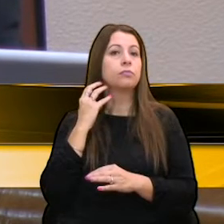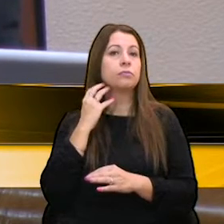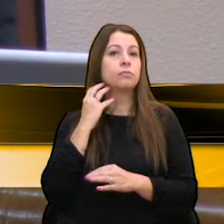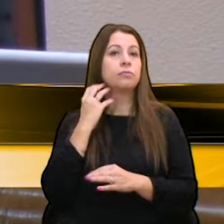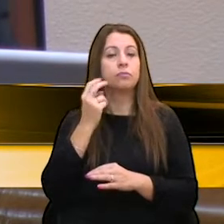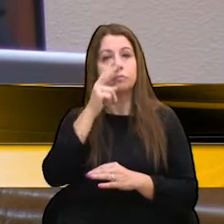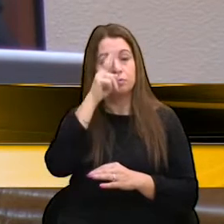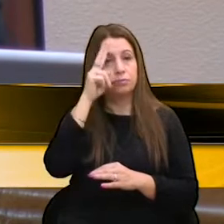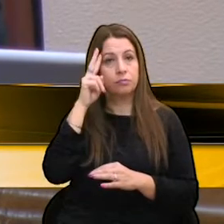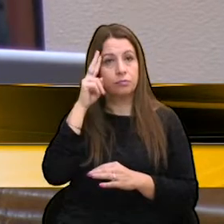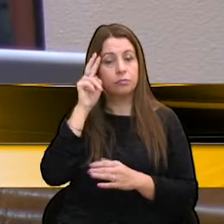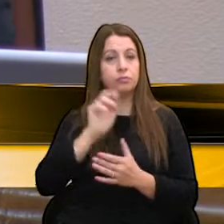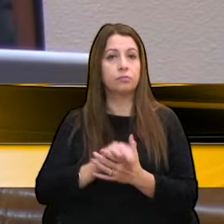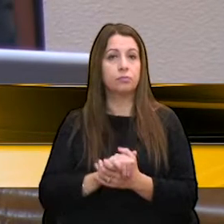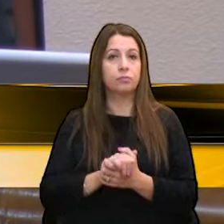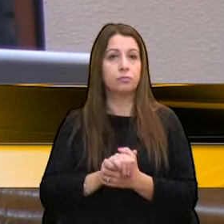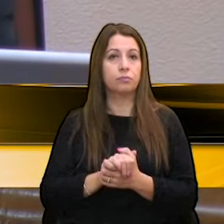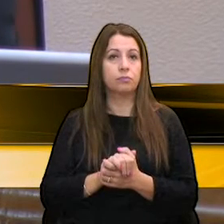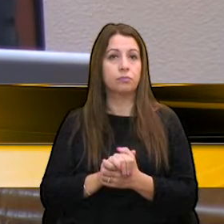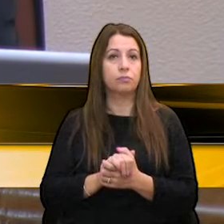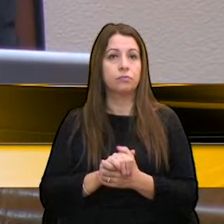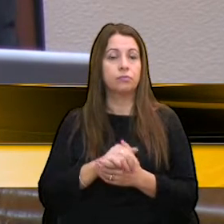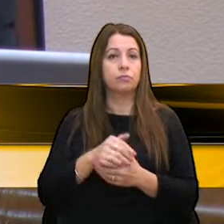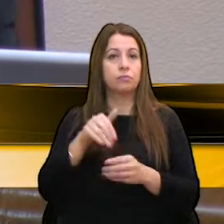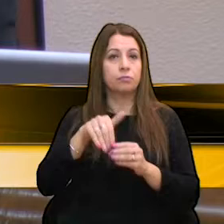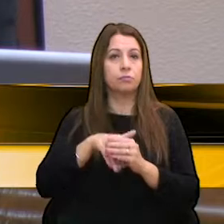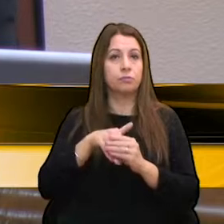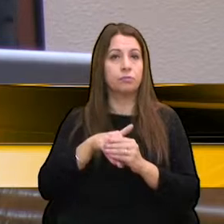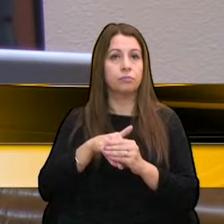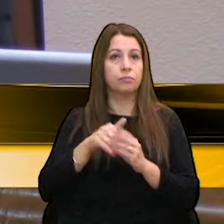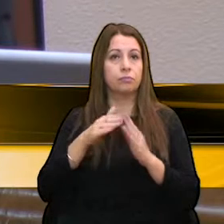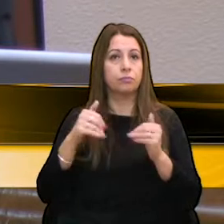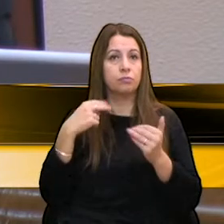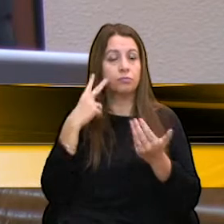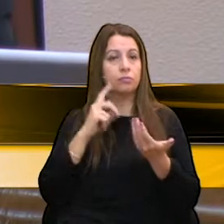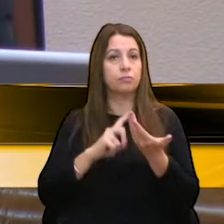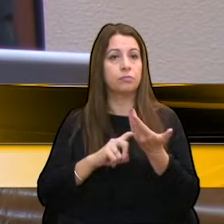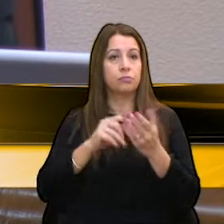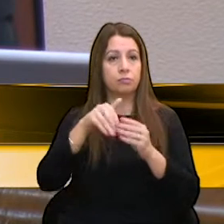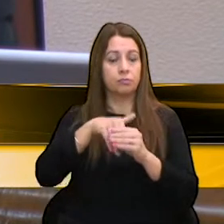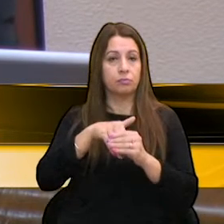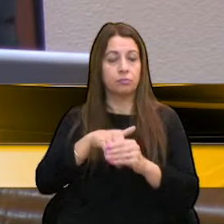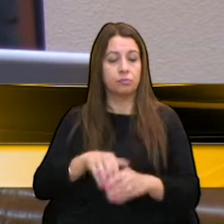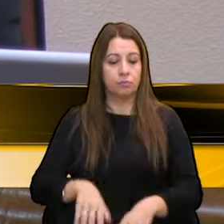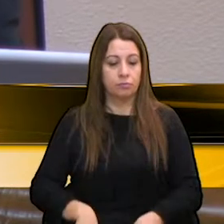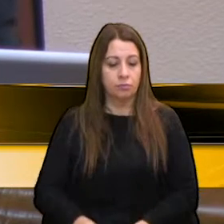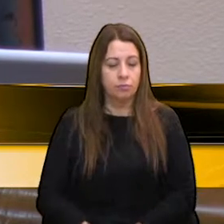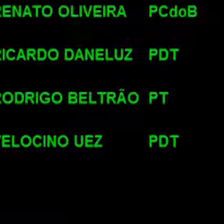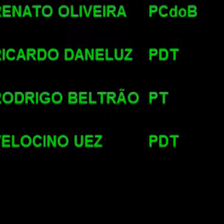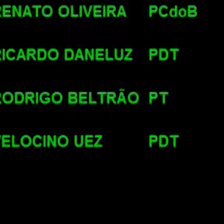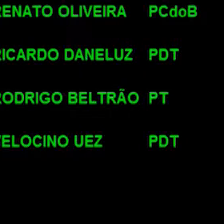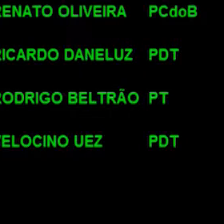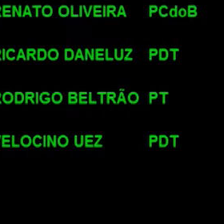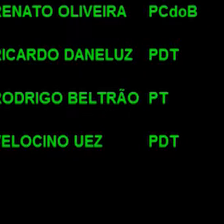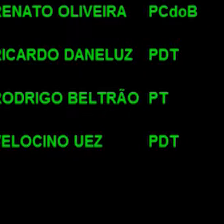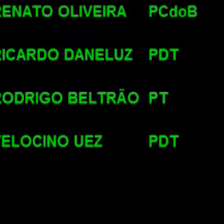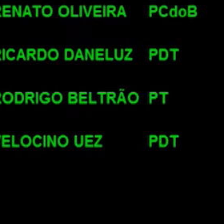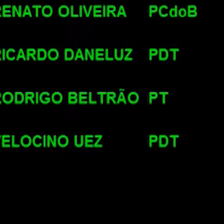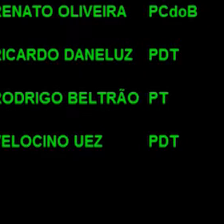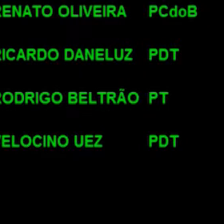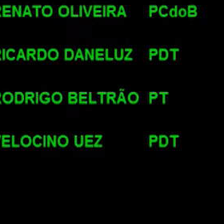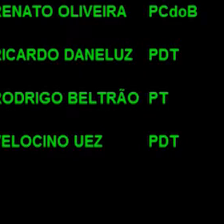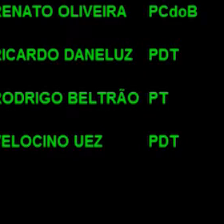e Velocino Ues estão em votação. Solicito aos vereadores que registrem seus votos.